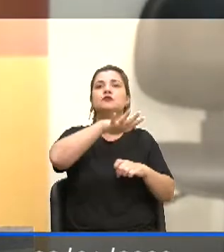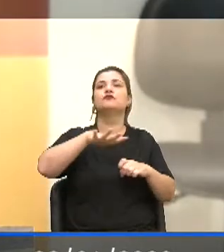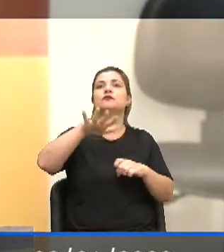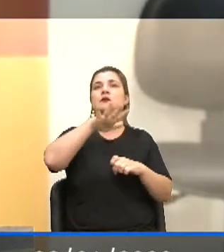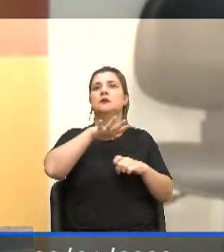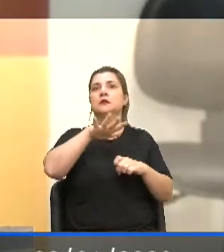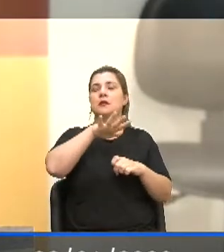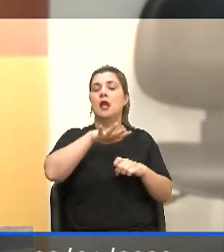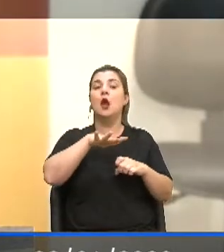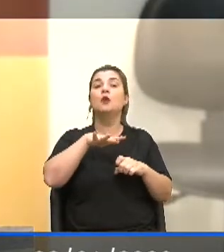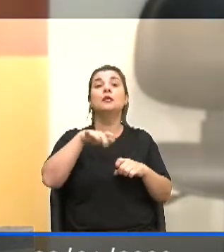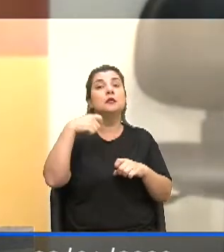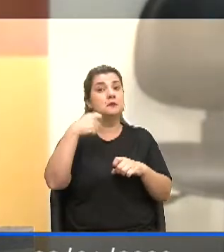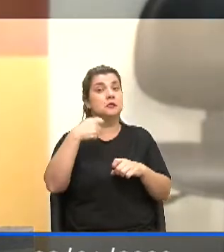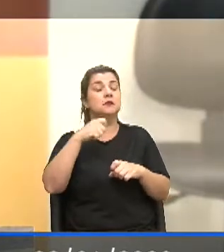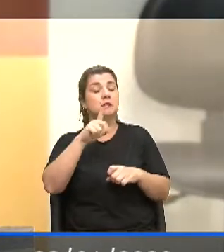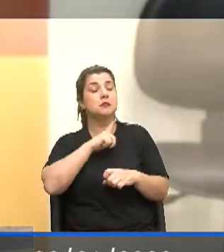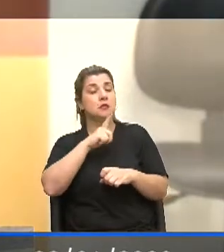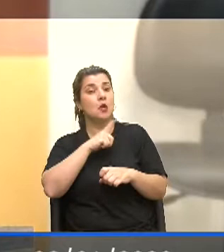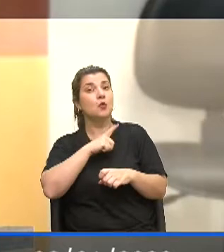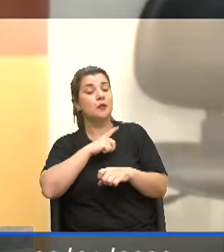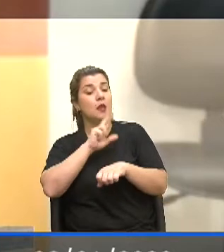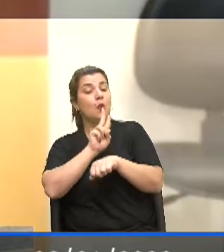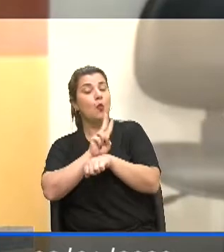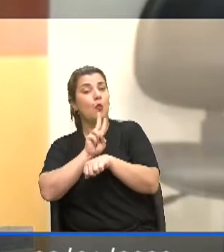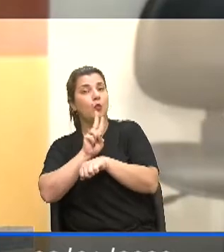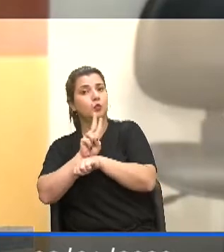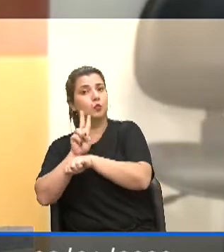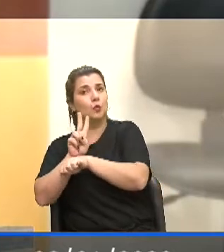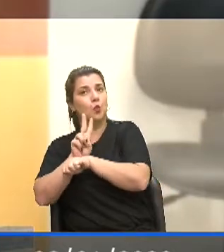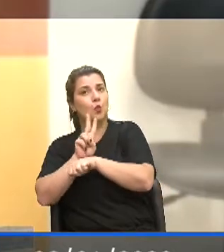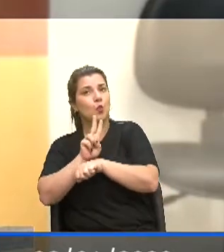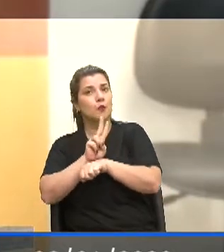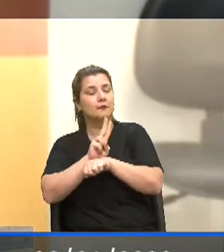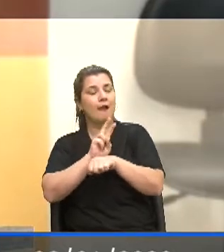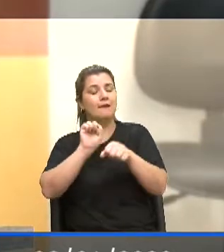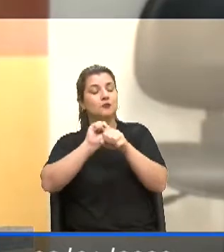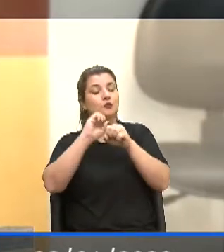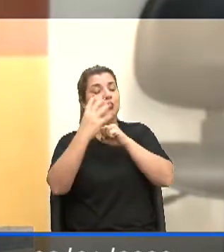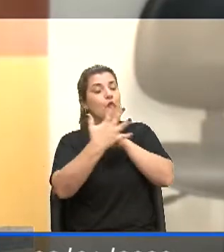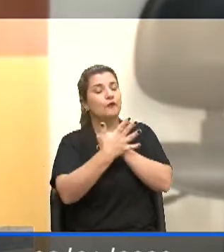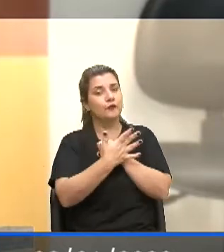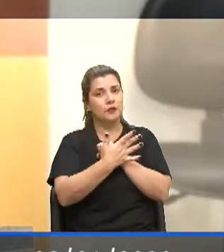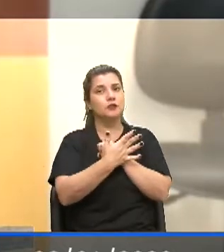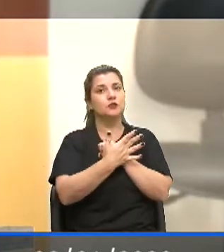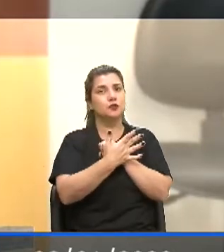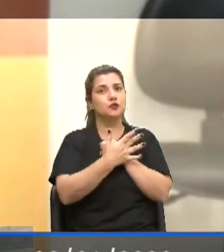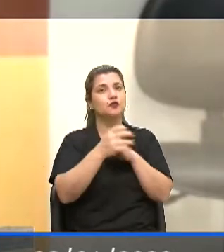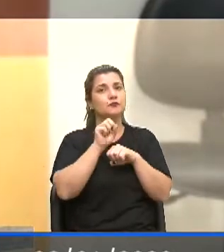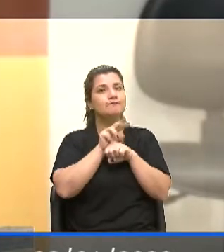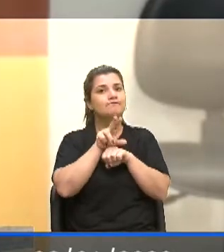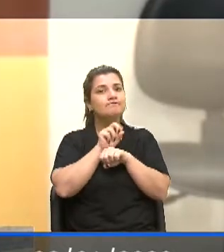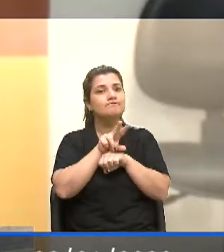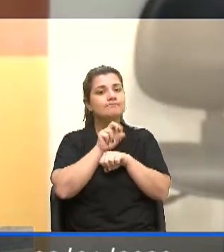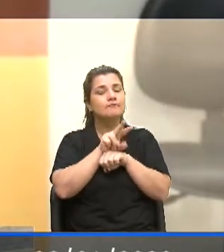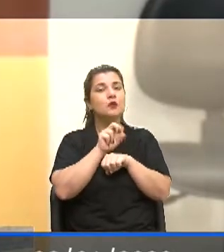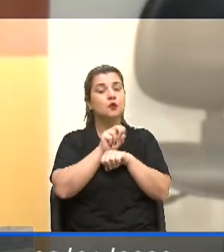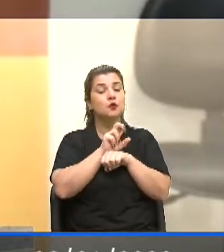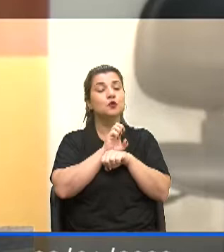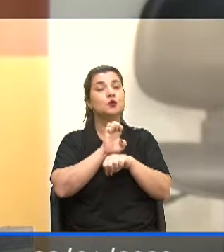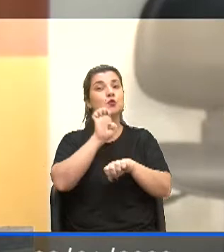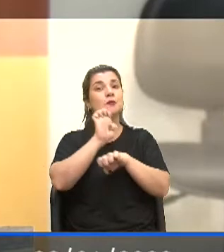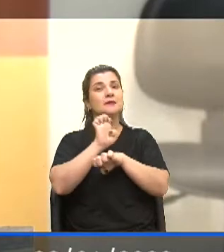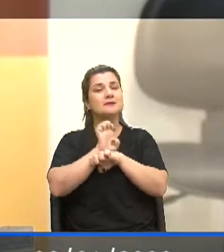de medidas de prevenção do COVID-19 no estado do Rio Grande do